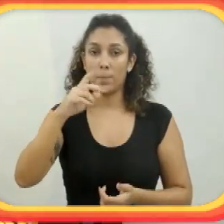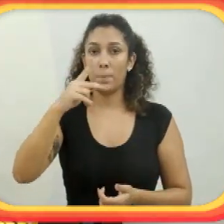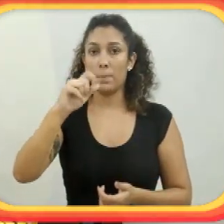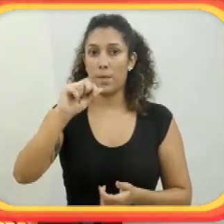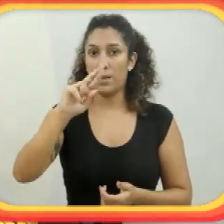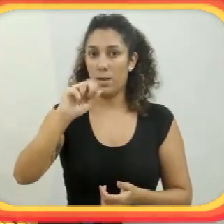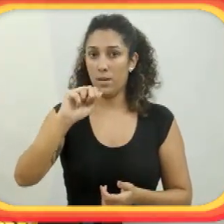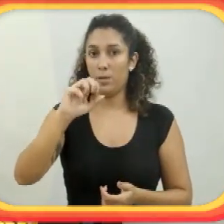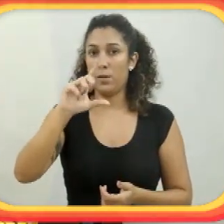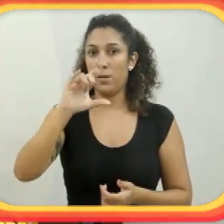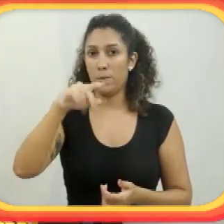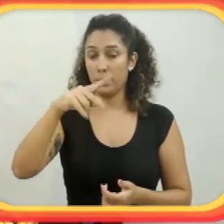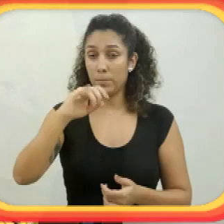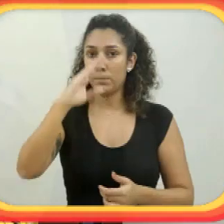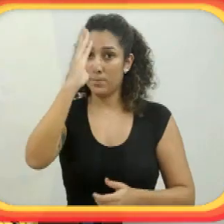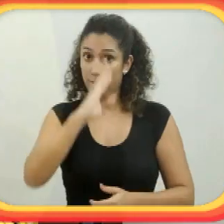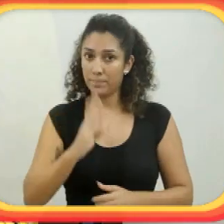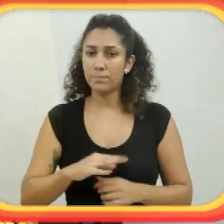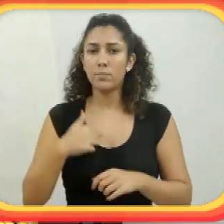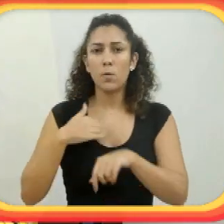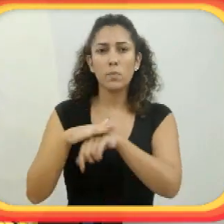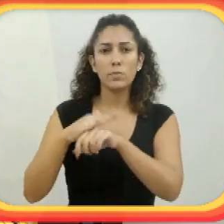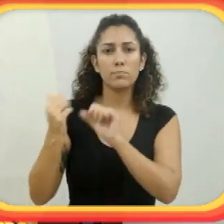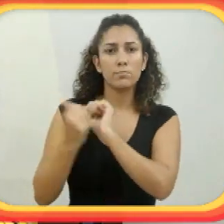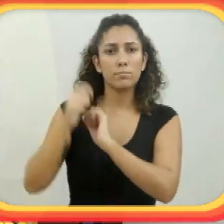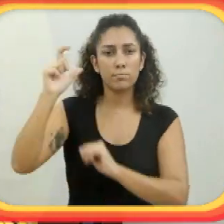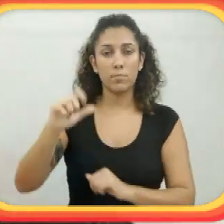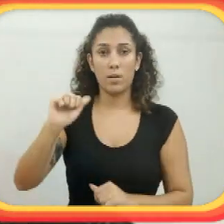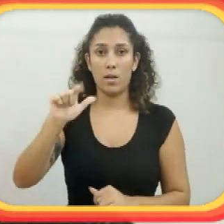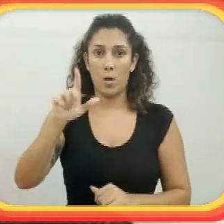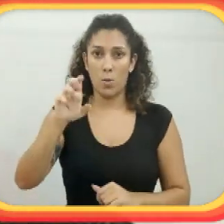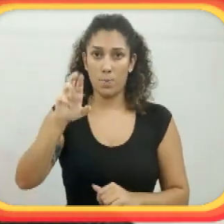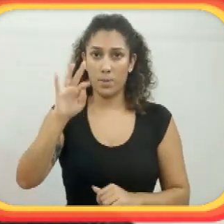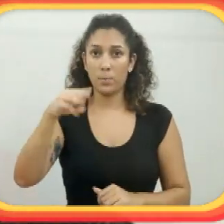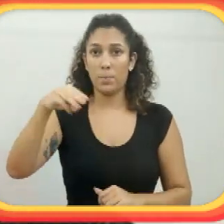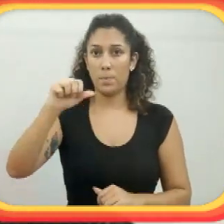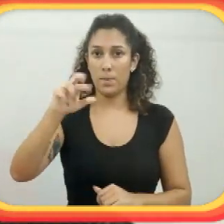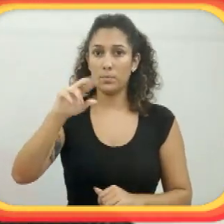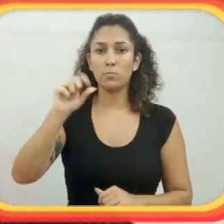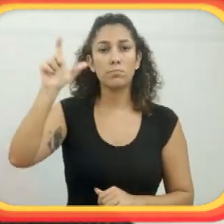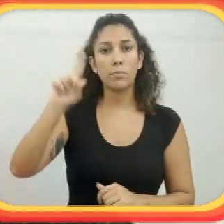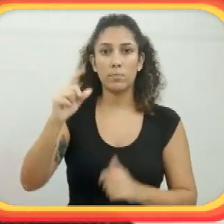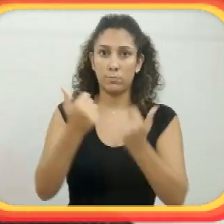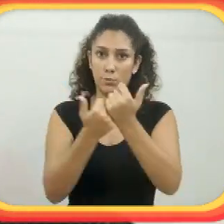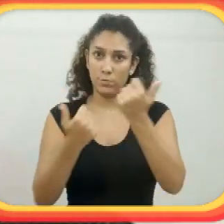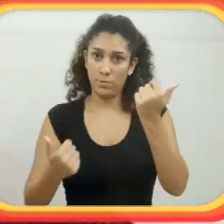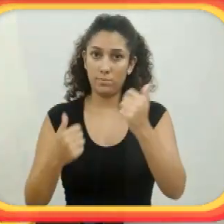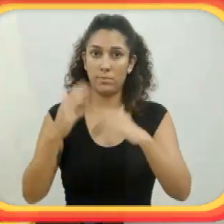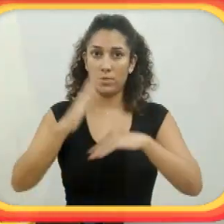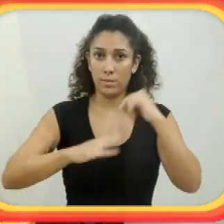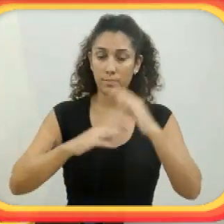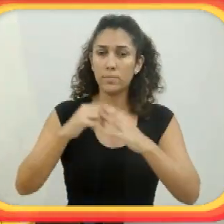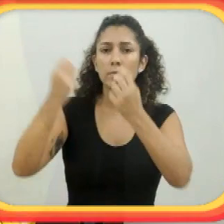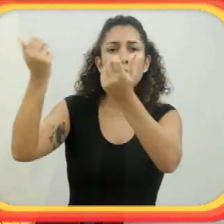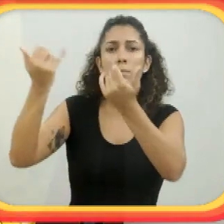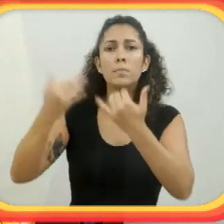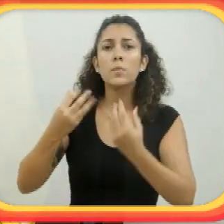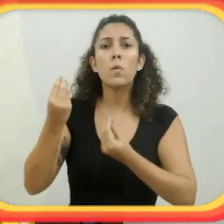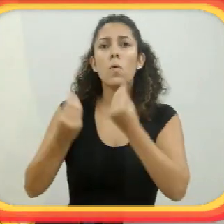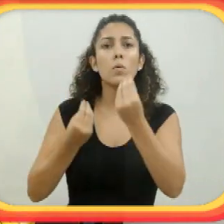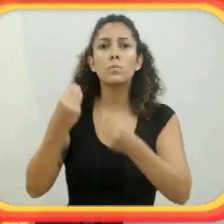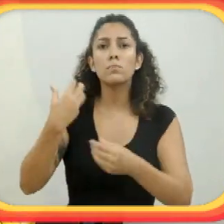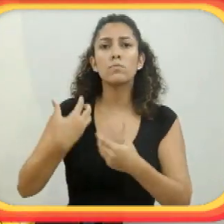Comitê Paralímpico Brasileiro. Vou conversar com Alberto Martins, que é diretor técnico. Me explica como é que